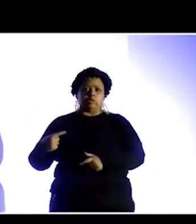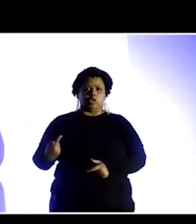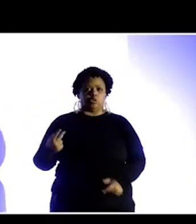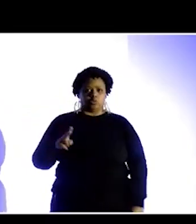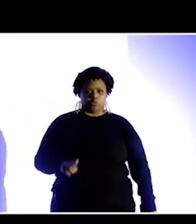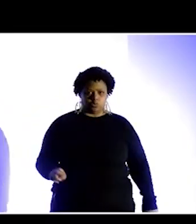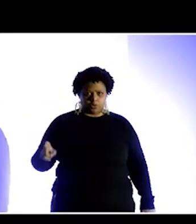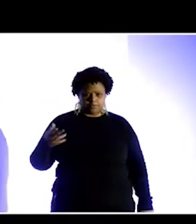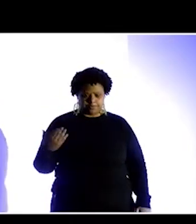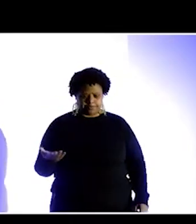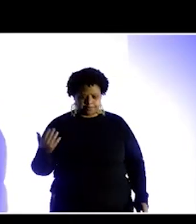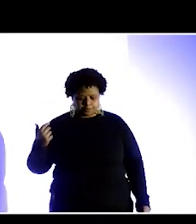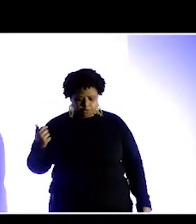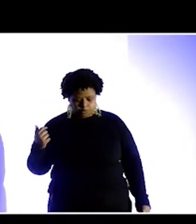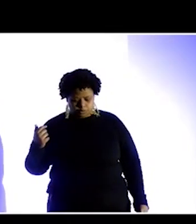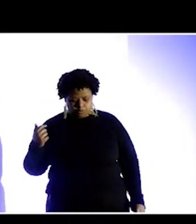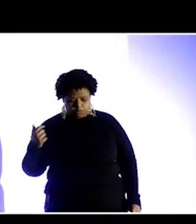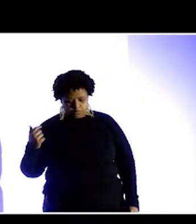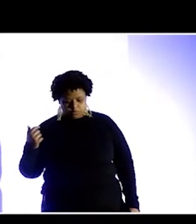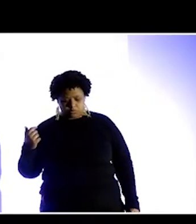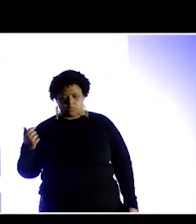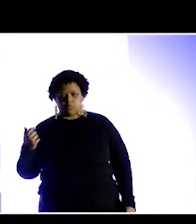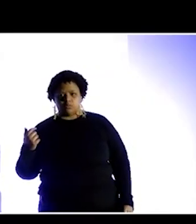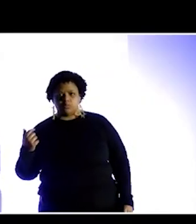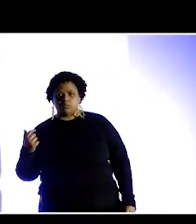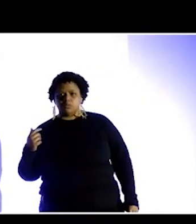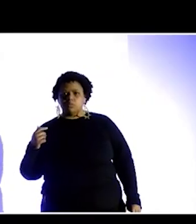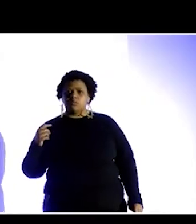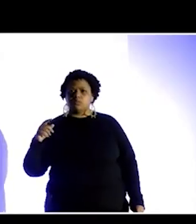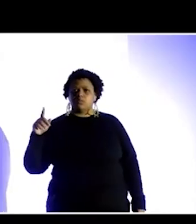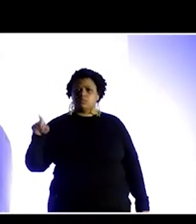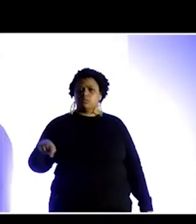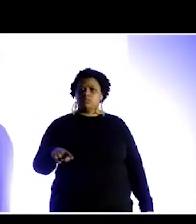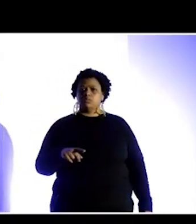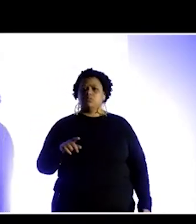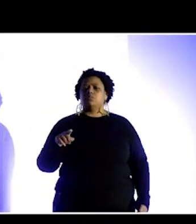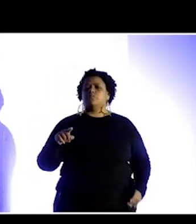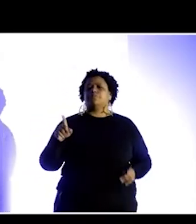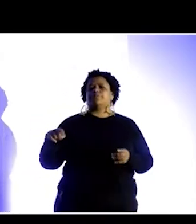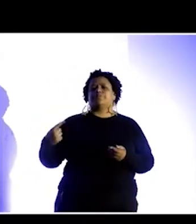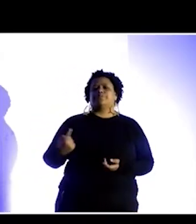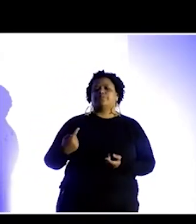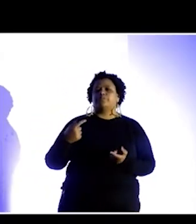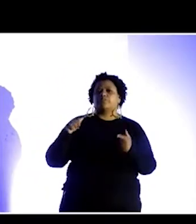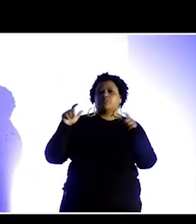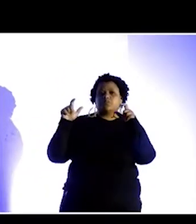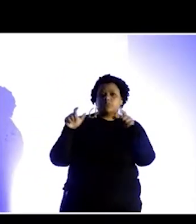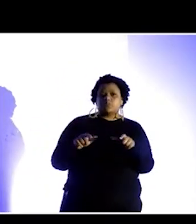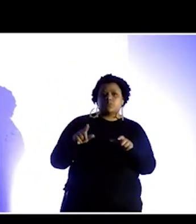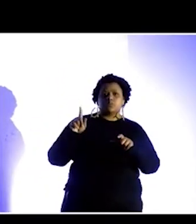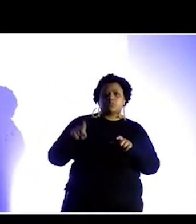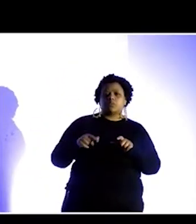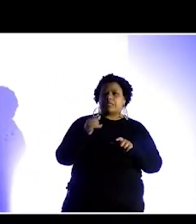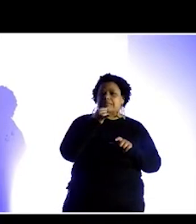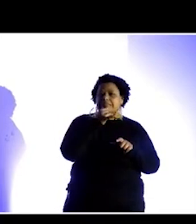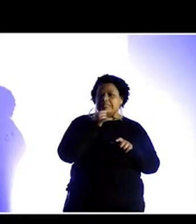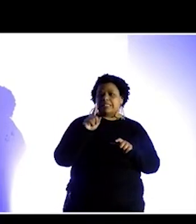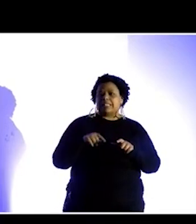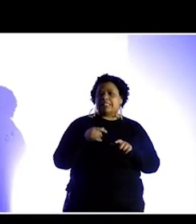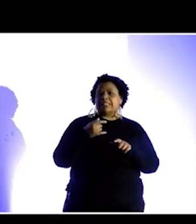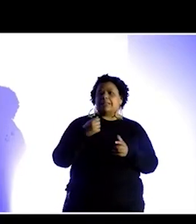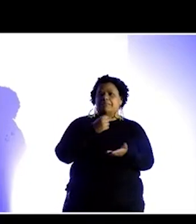nossos usos, e aí isso é representado dentro da nossa hidrografia. Né. A nossa hidrografia oficial hoje, né, que a gente chama de